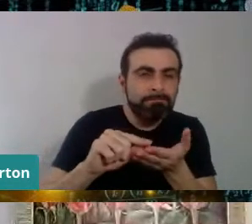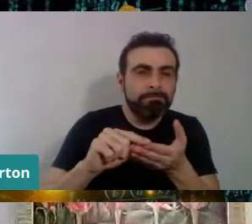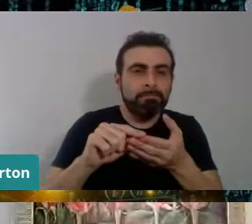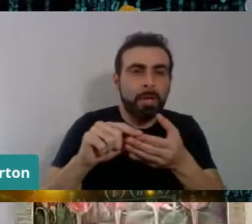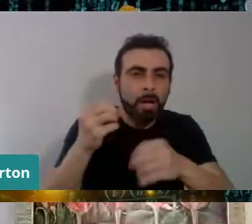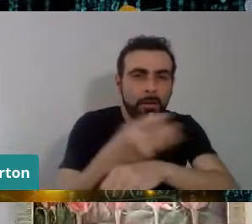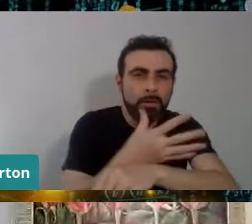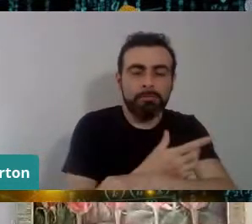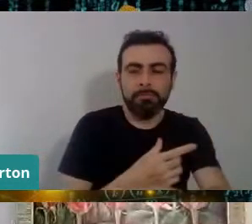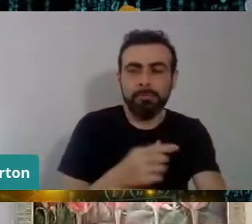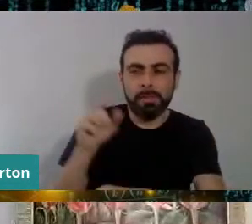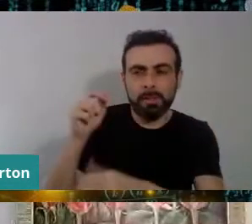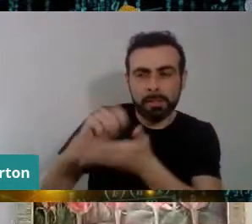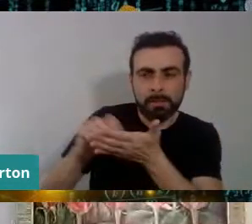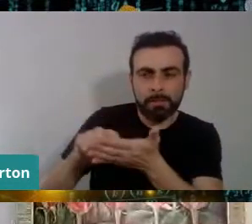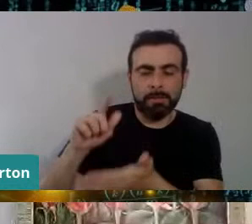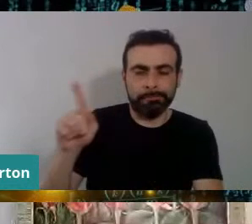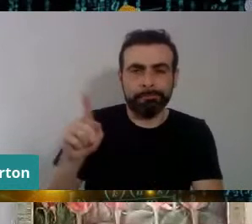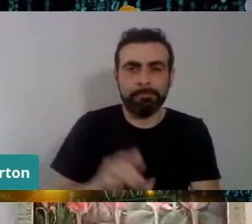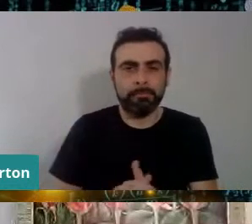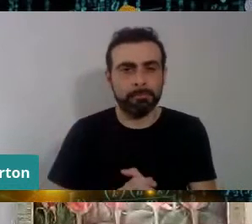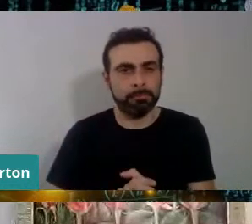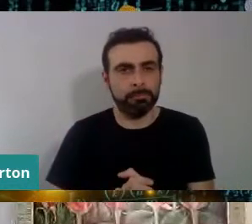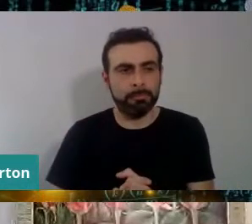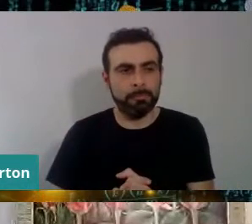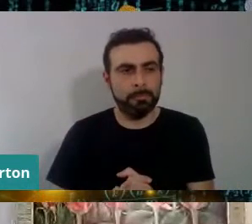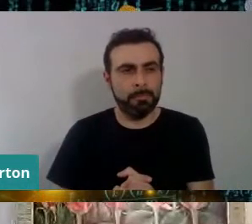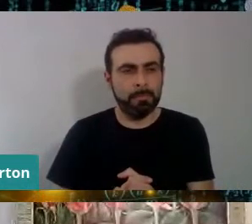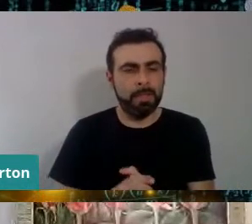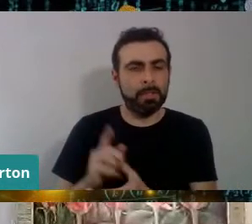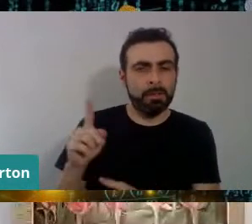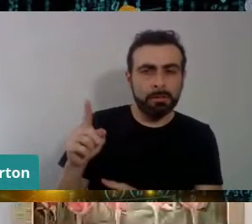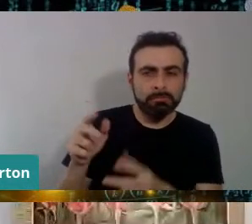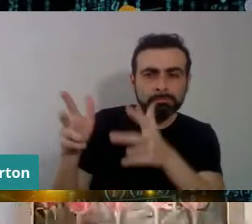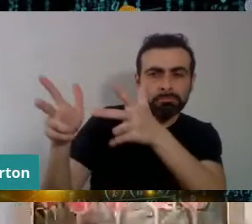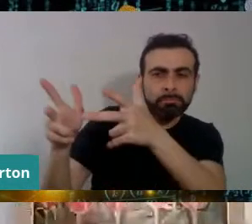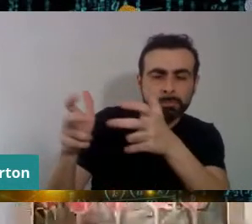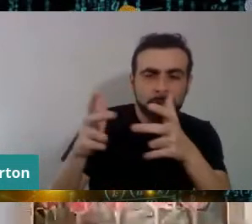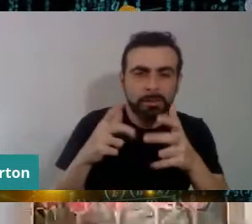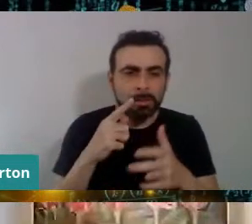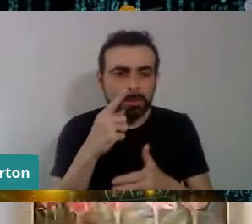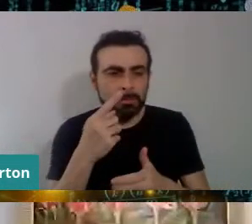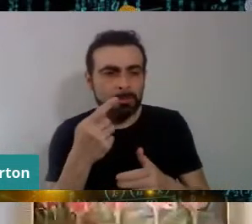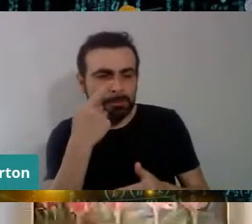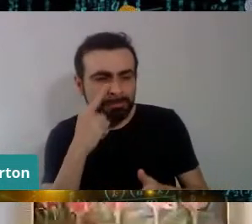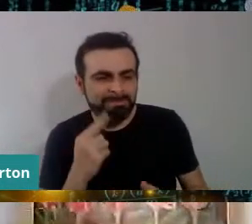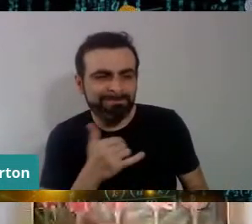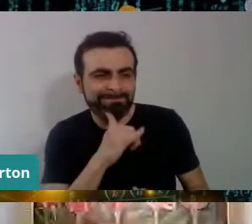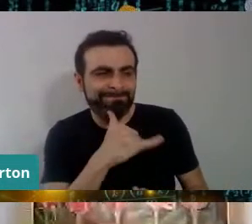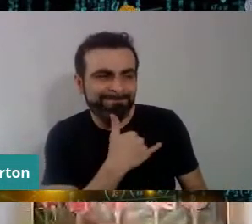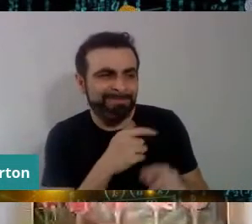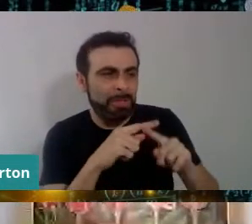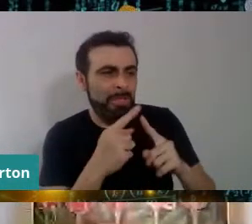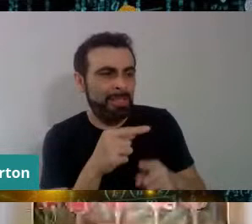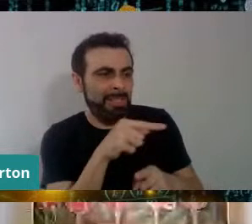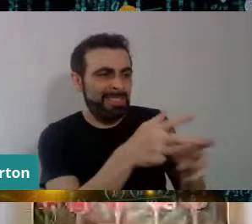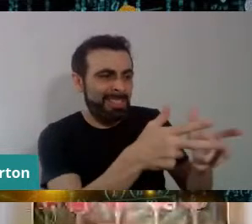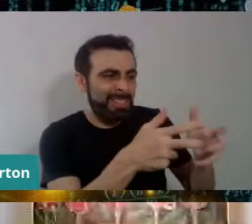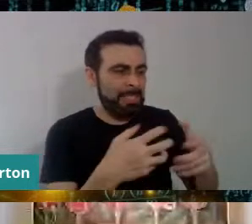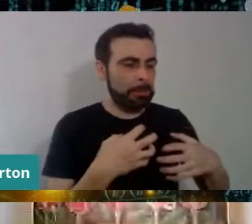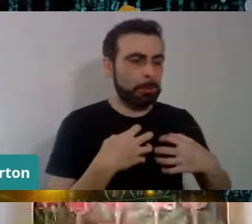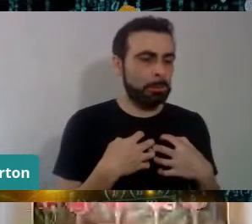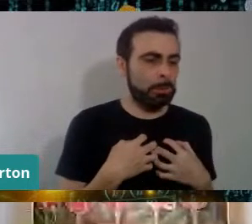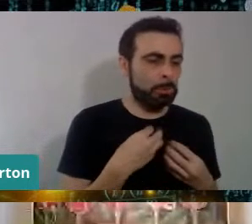quem foi que foi temperar o choro e salgou o pranto, né? E o Guido,